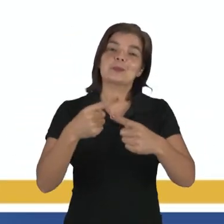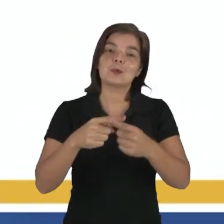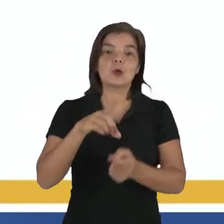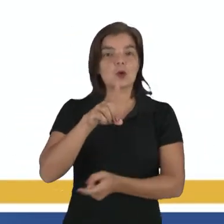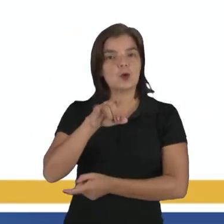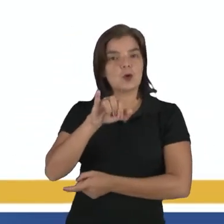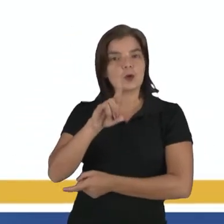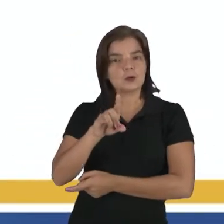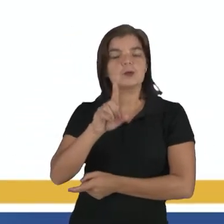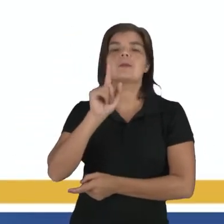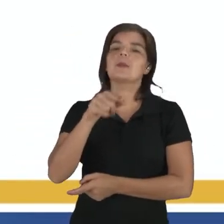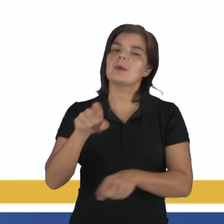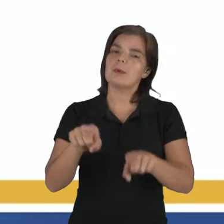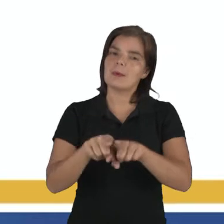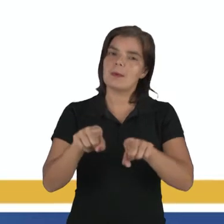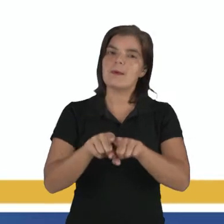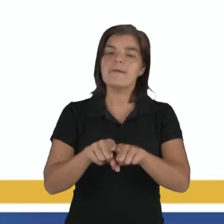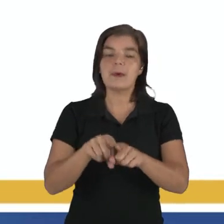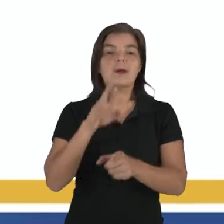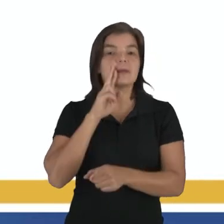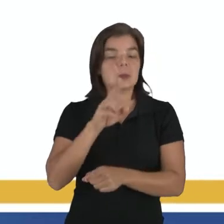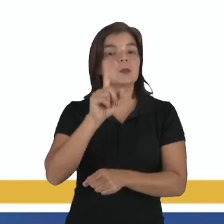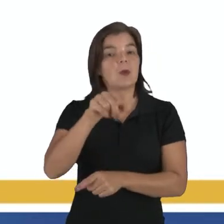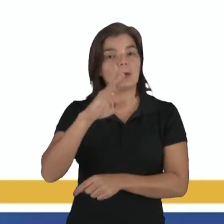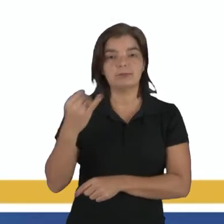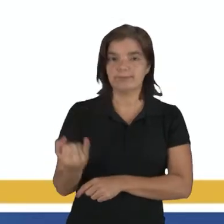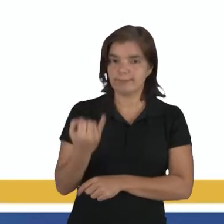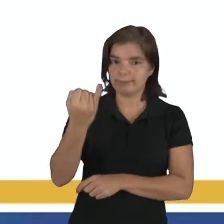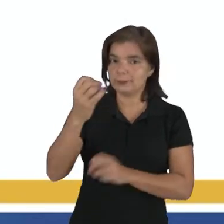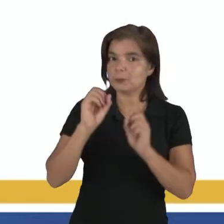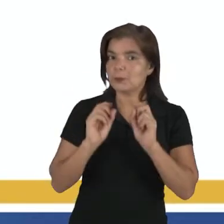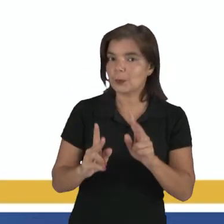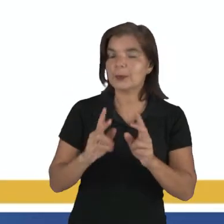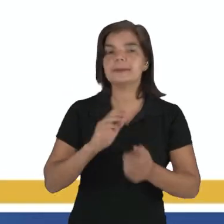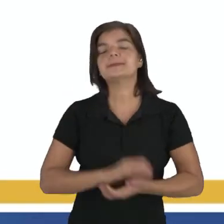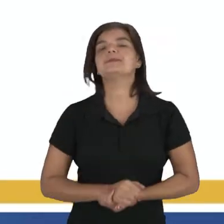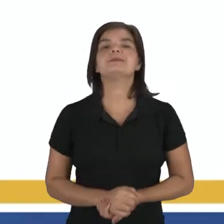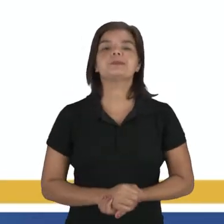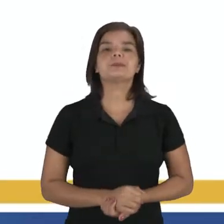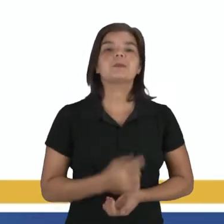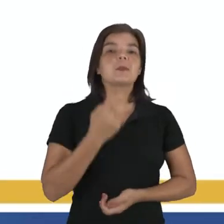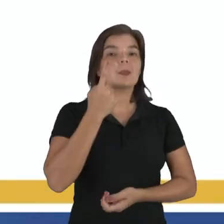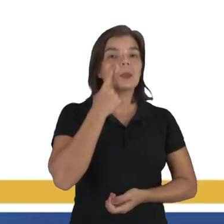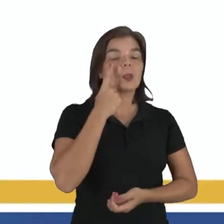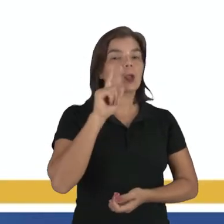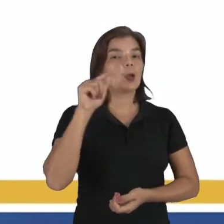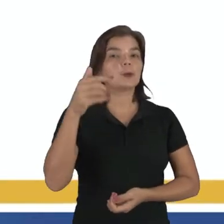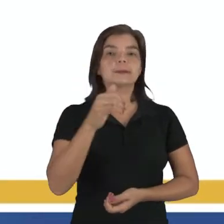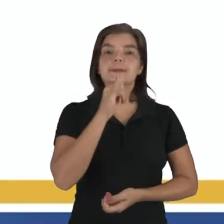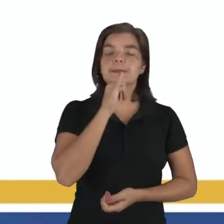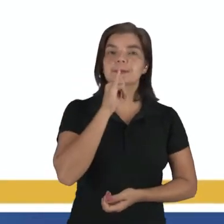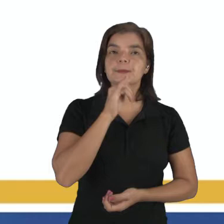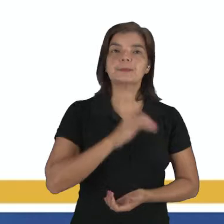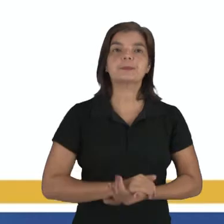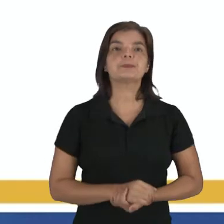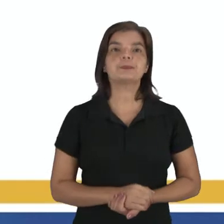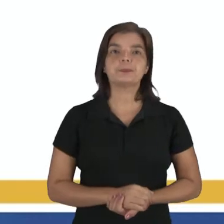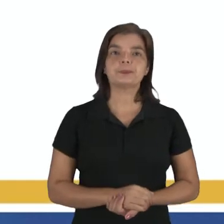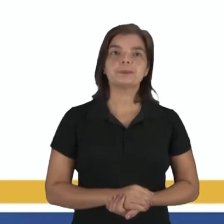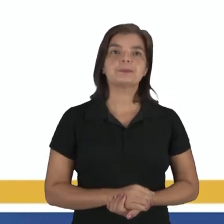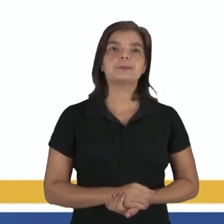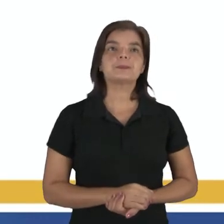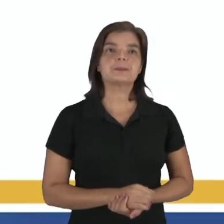o did dá esse poder. Então, o verbo auxiliar é muito importante, ok? Então, vamos ver aí outros exemplos.